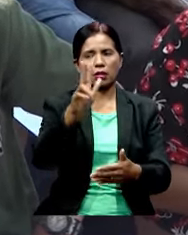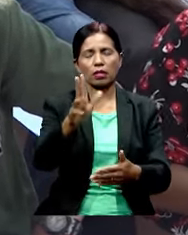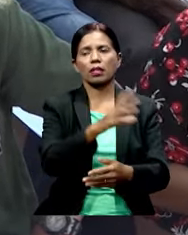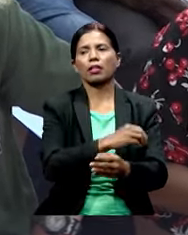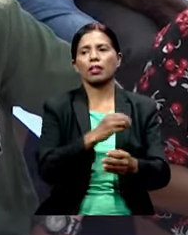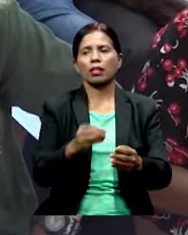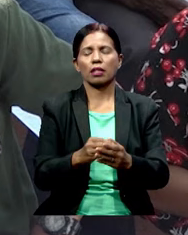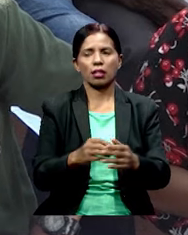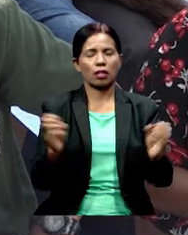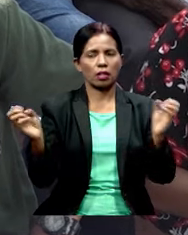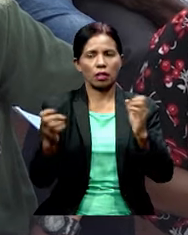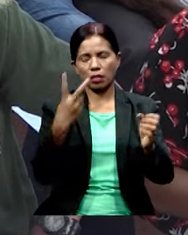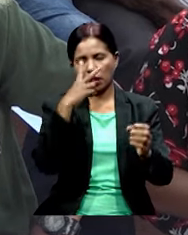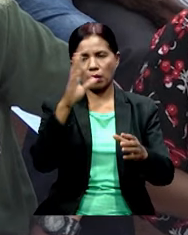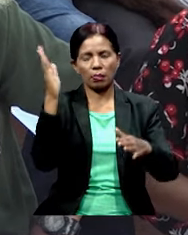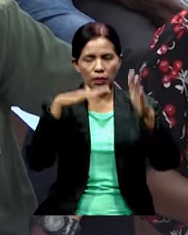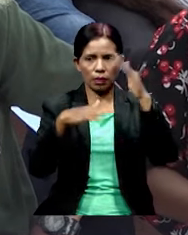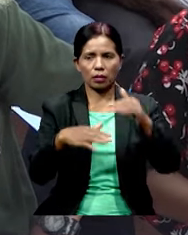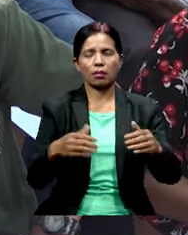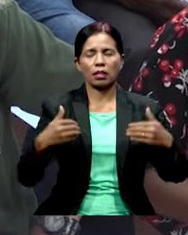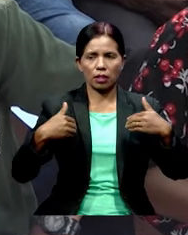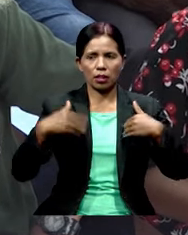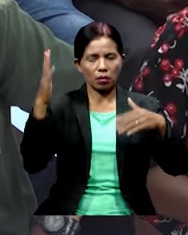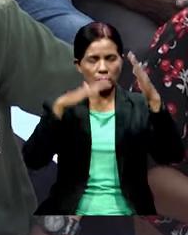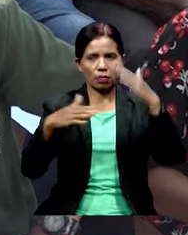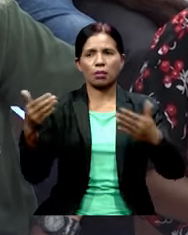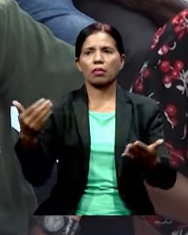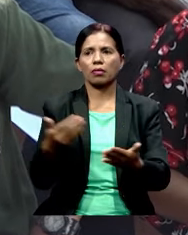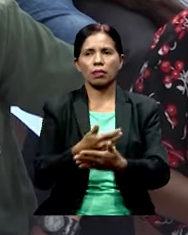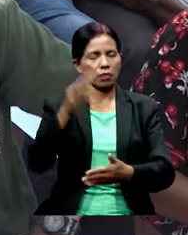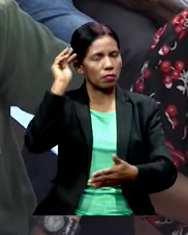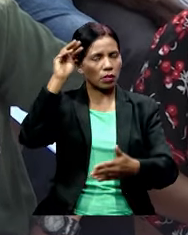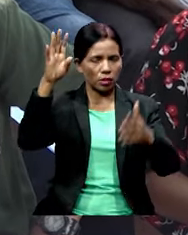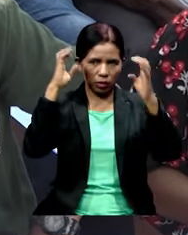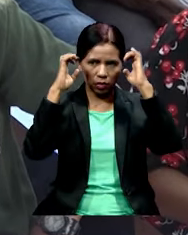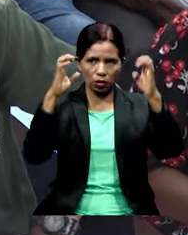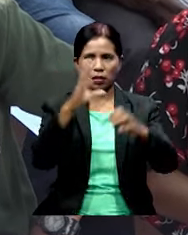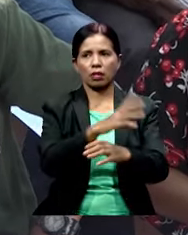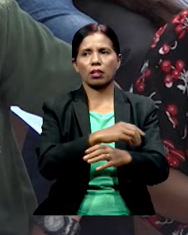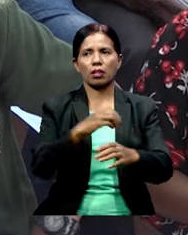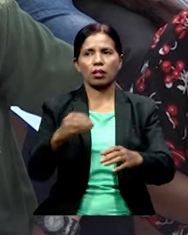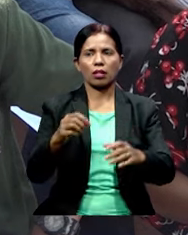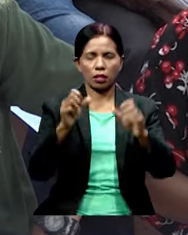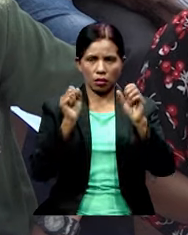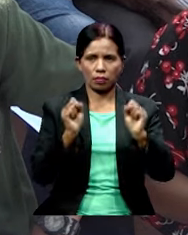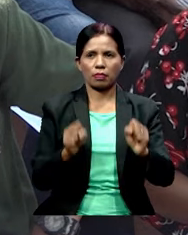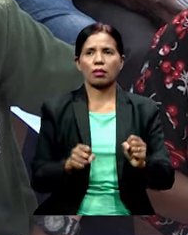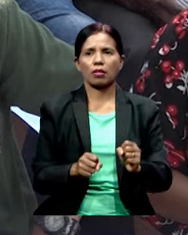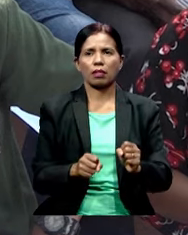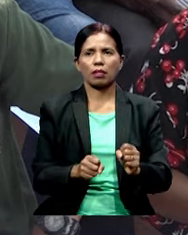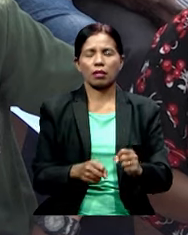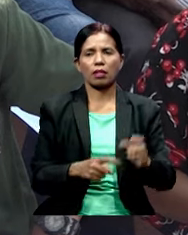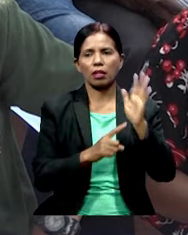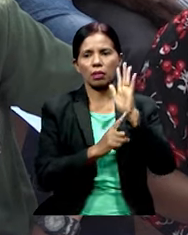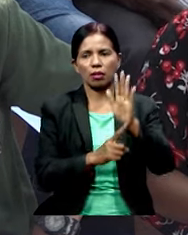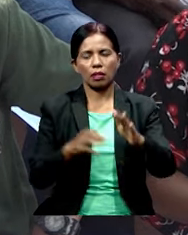tendência laos resolve problema mai be hamos problema fon ia Ministério da Educação no possivelmente alarga ba